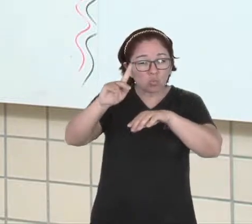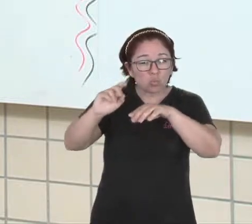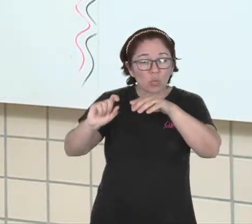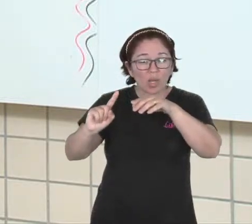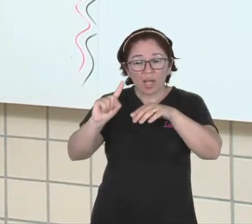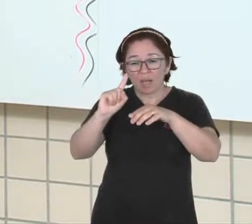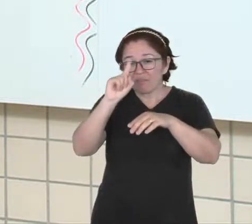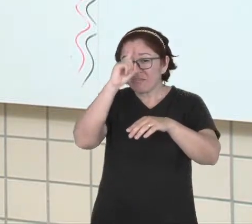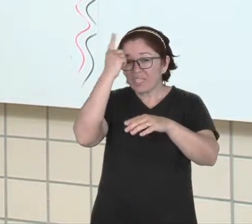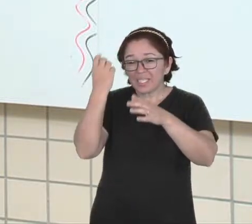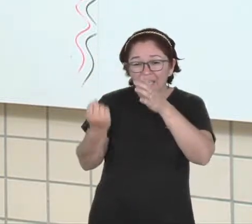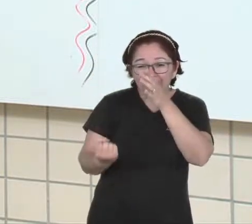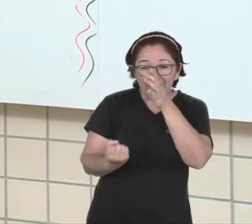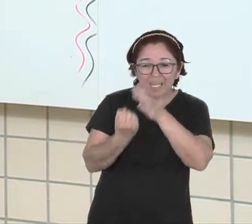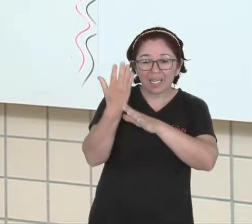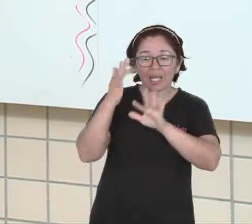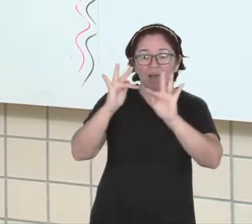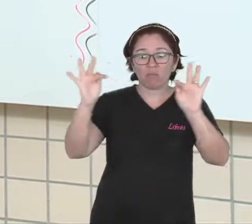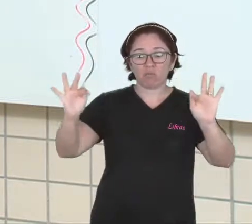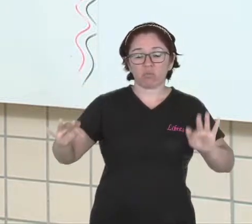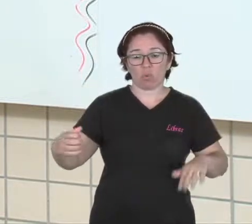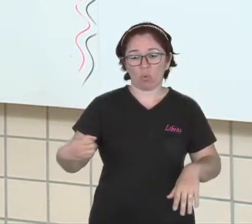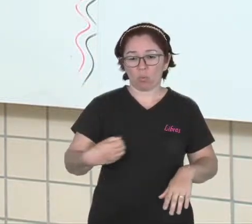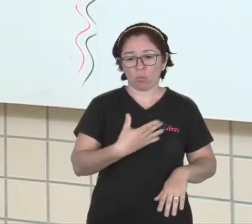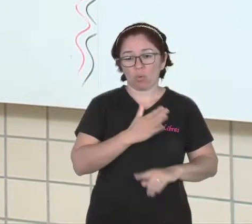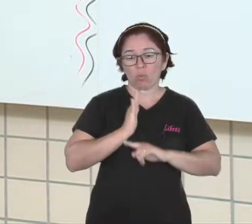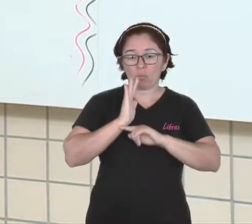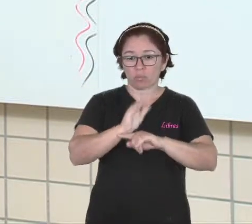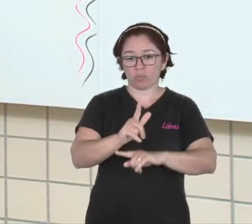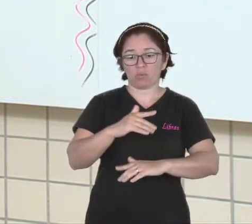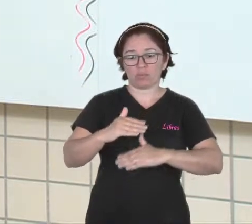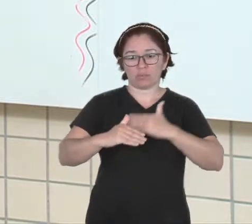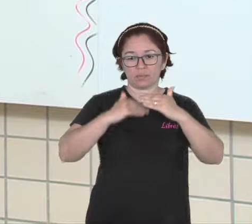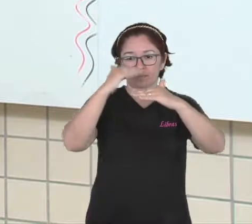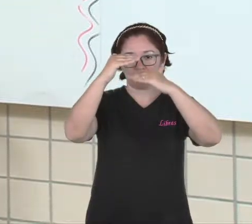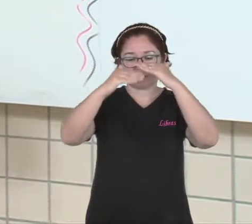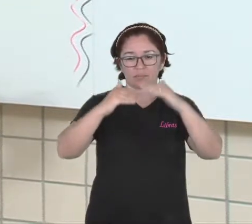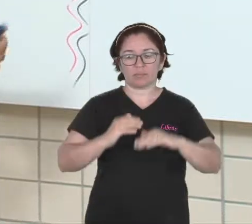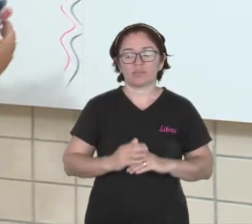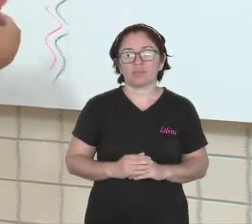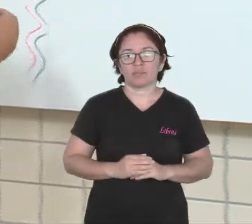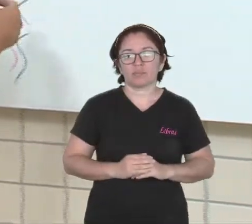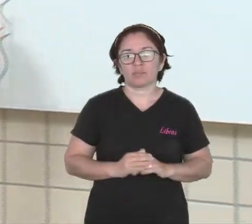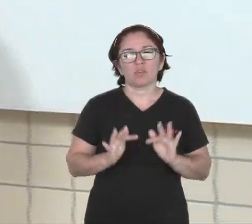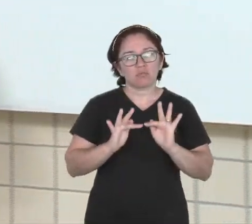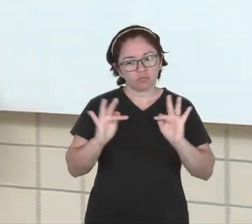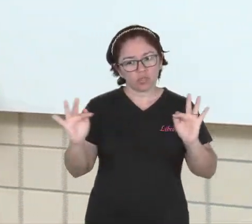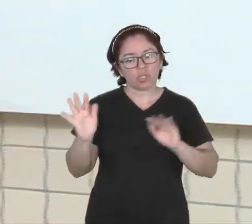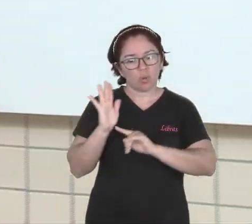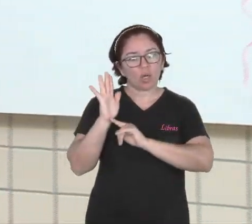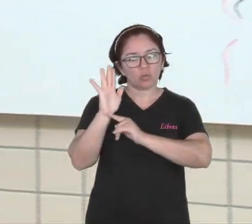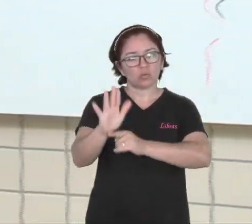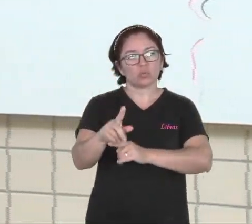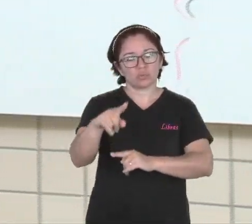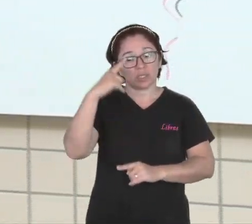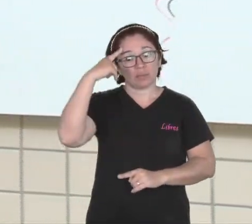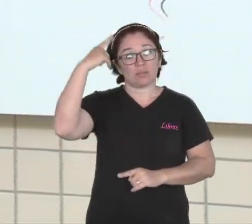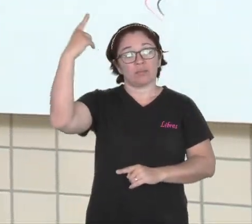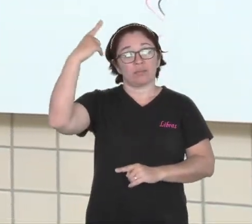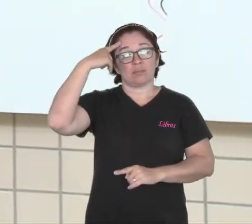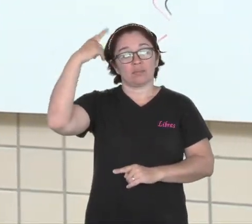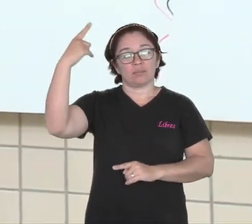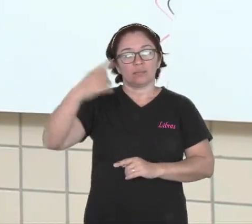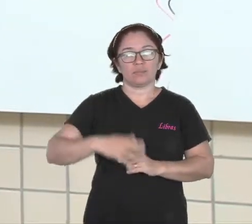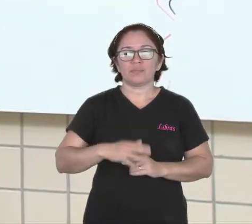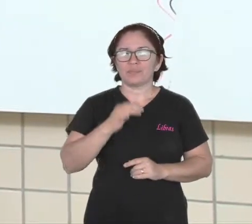mais qualidade. E a função vem para suprir exatamente esse espaço. Beleza? Vamos ver um exemplo aqui. Nós temos o preço